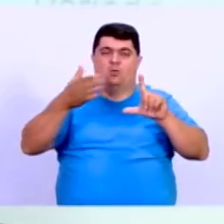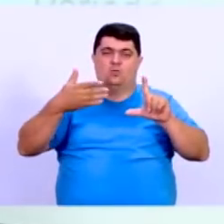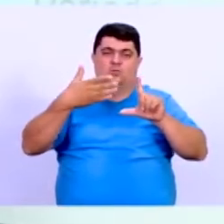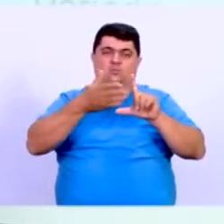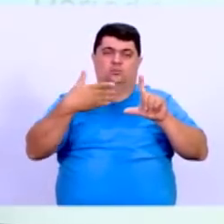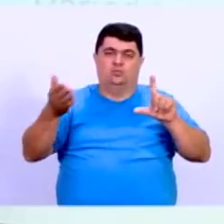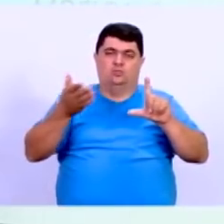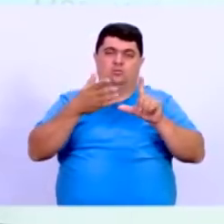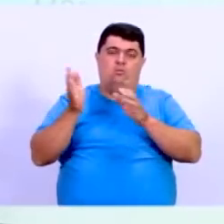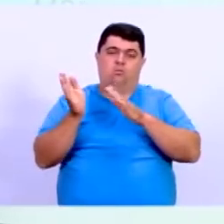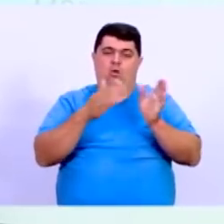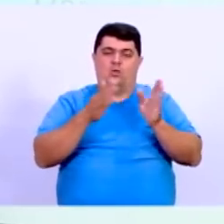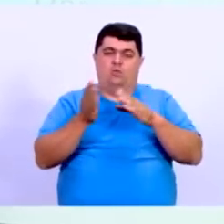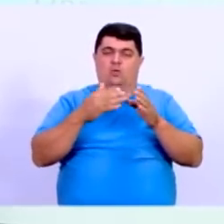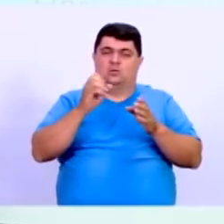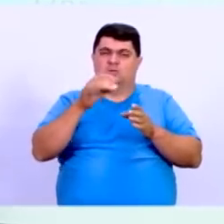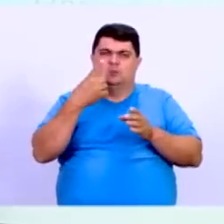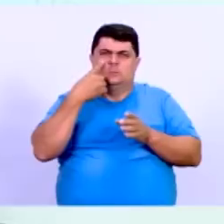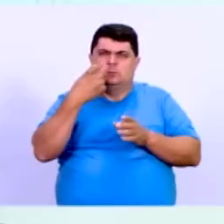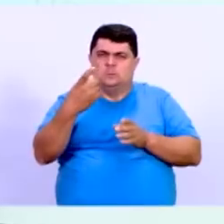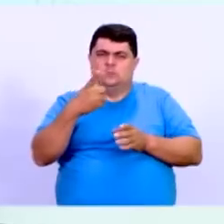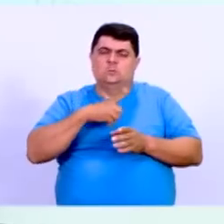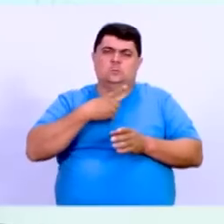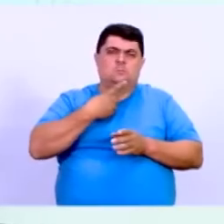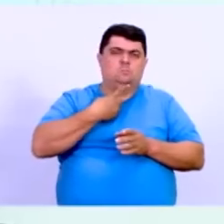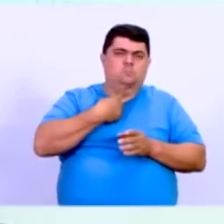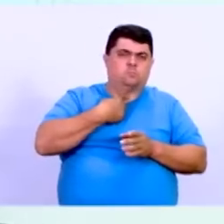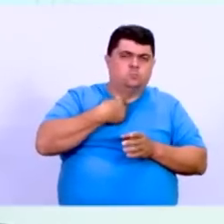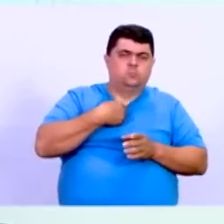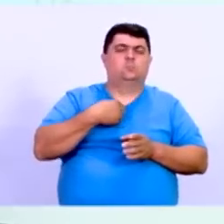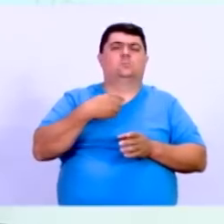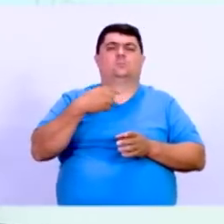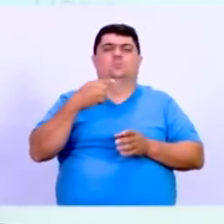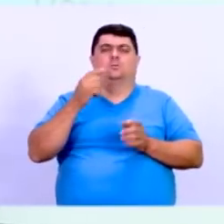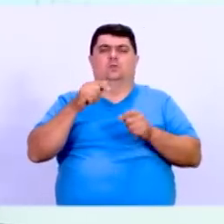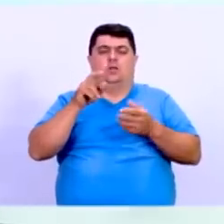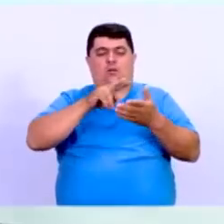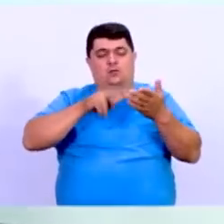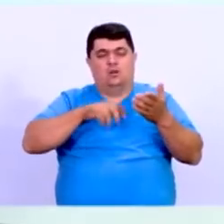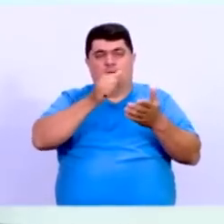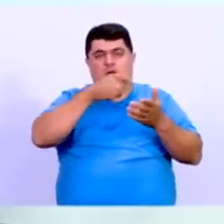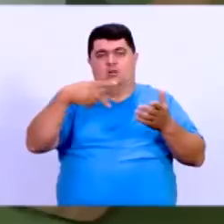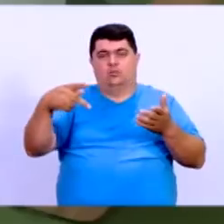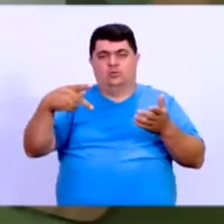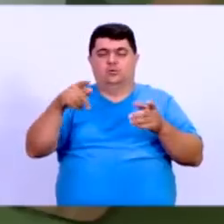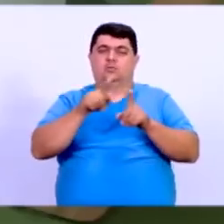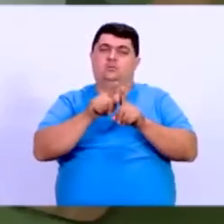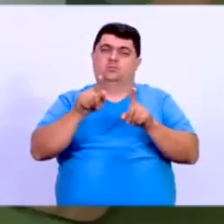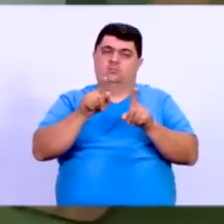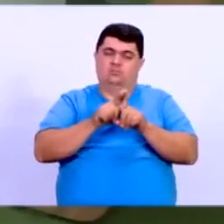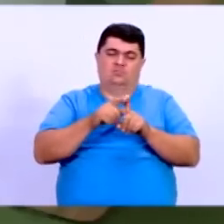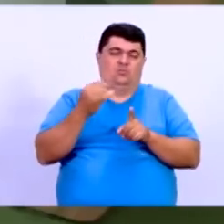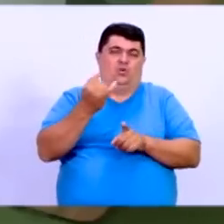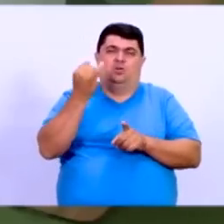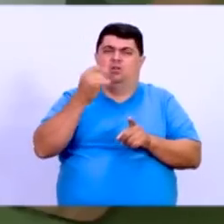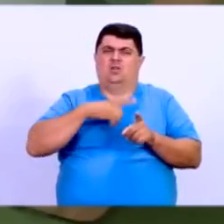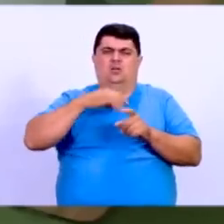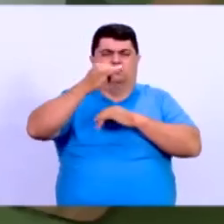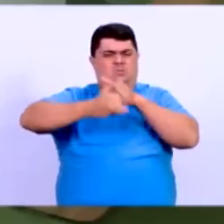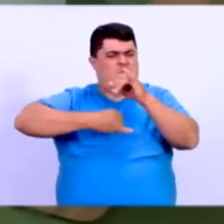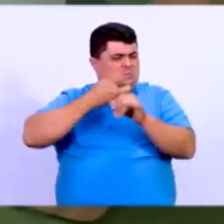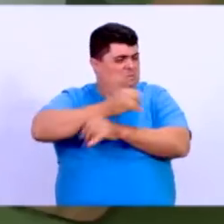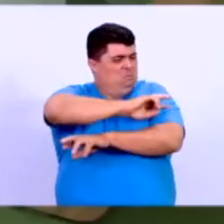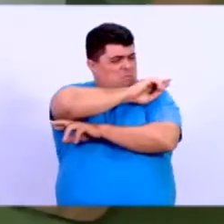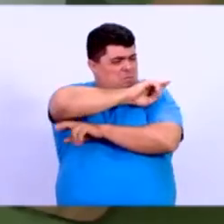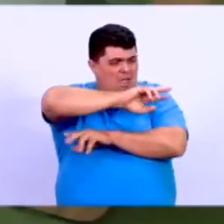para quem tem aquele interesse, aquela curiosidade, você pode fazer uma leitura da apostila, né, professor? Bastante, tem muito conteúdo na internet,